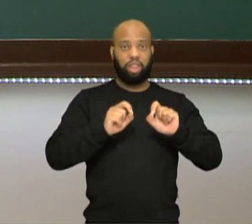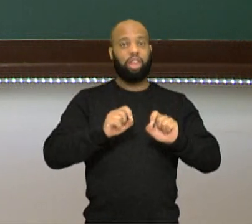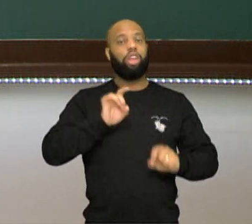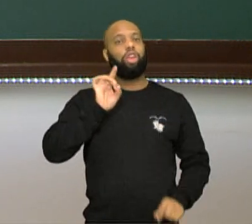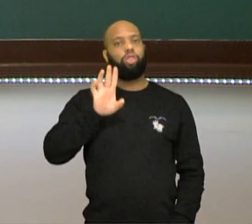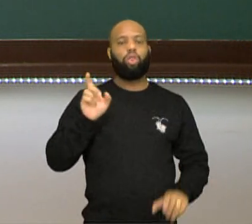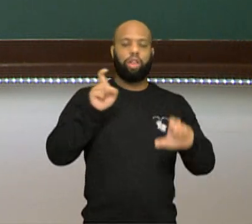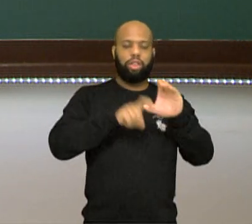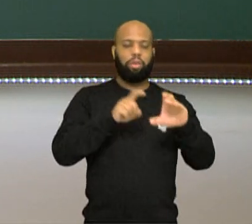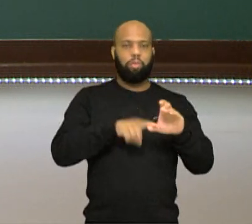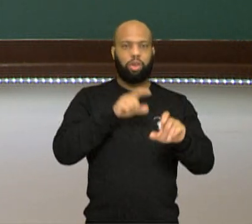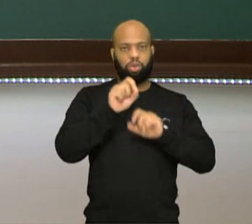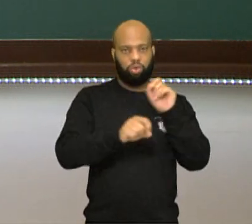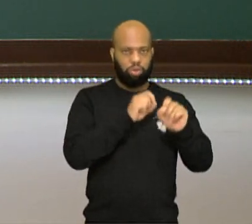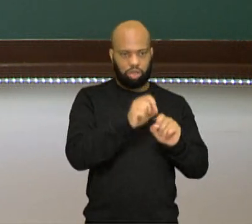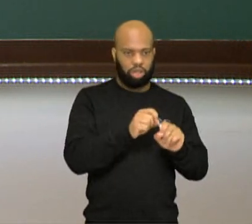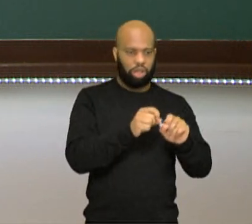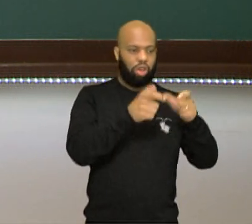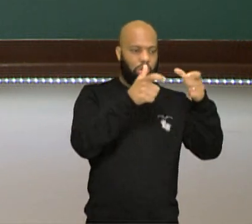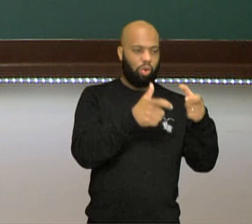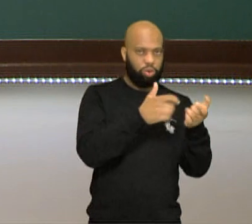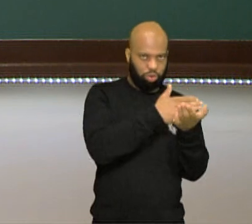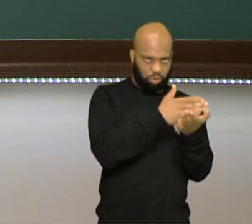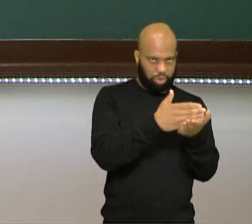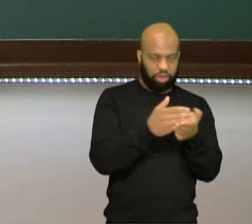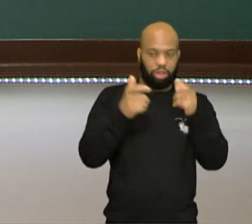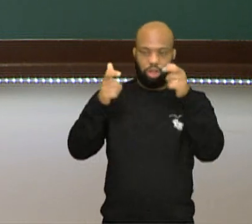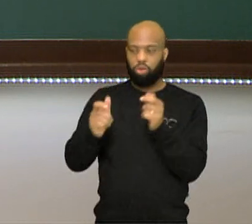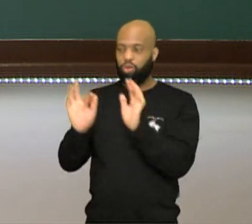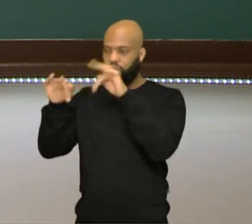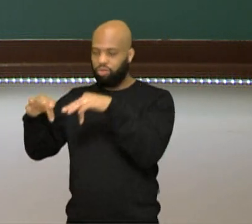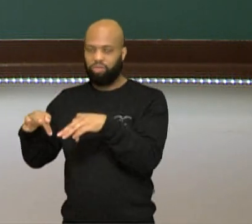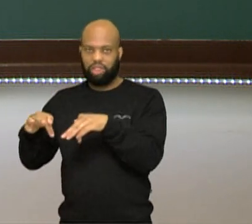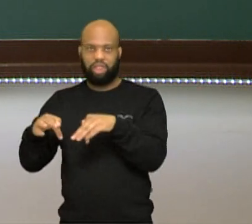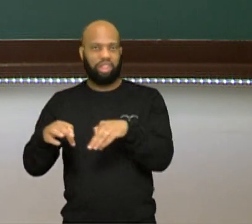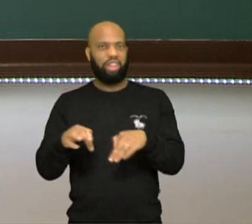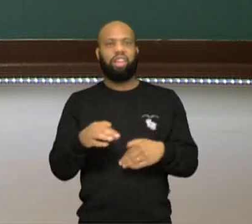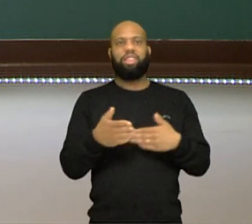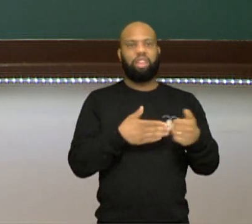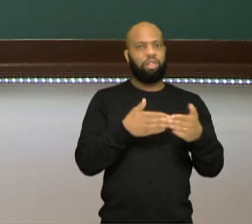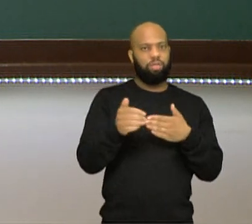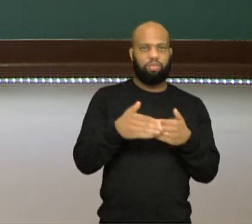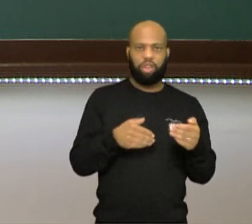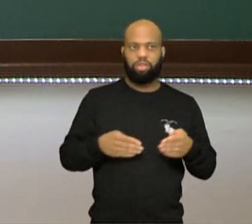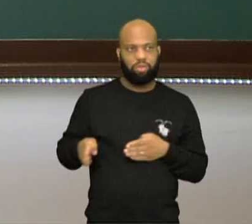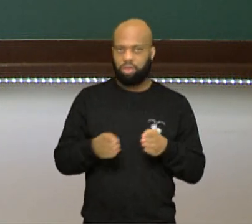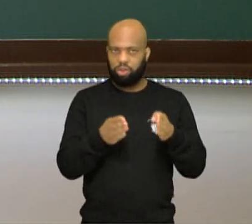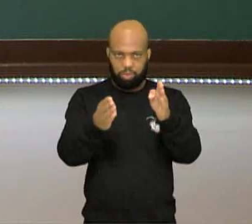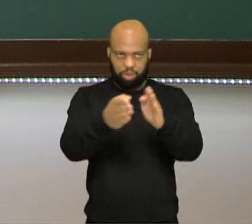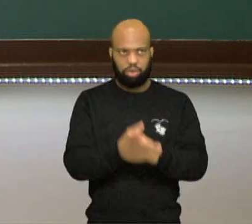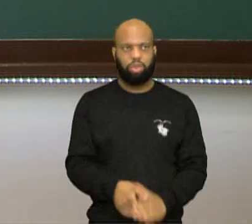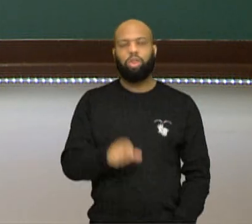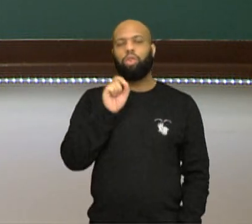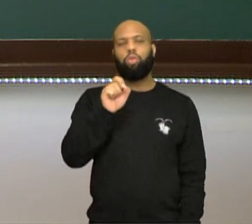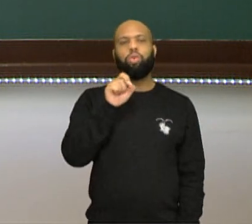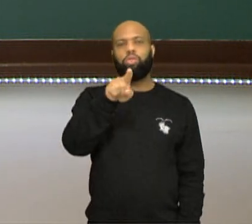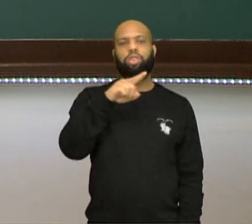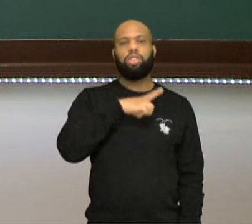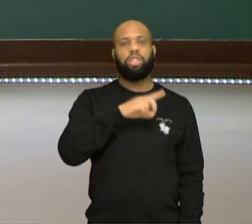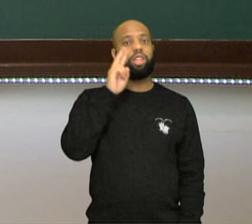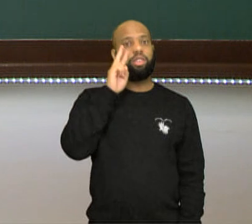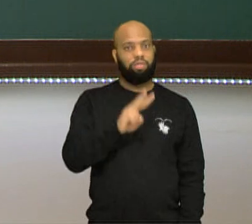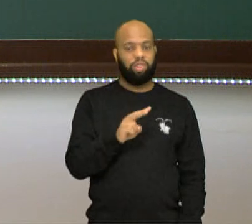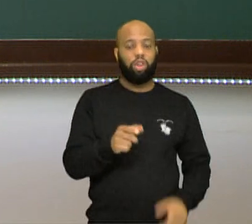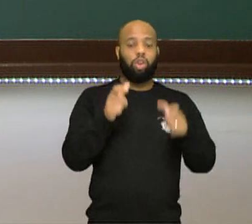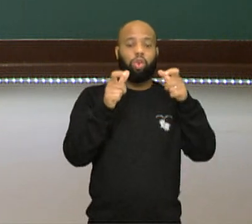e o potencial de chegada, da diferença de potencial. Não depende da trajetória. Então o que você tem que olhar aqui é